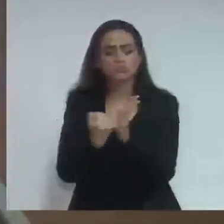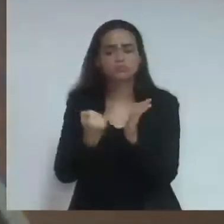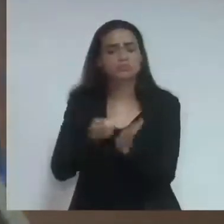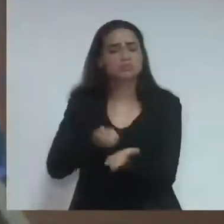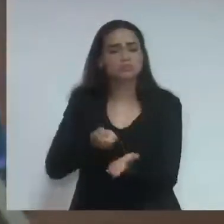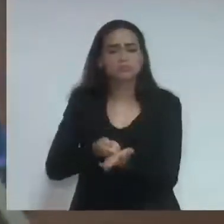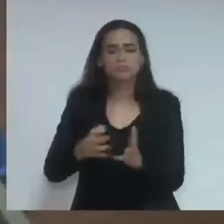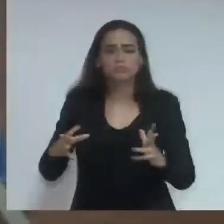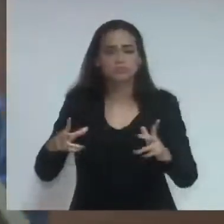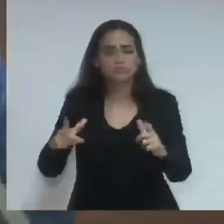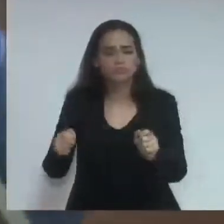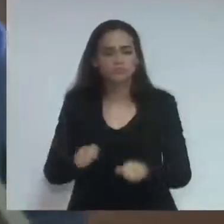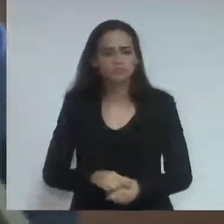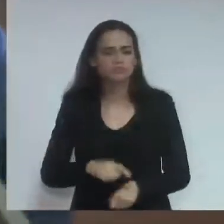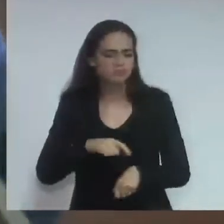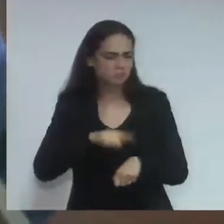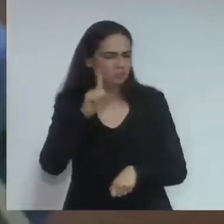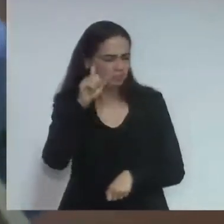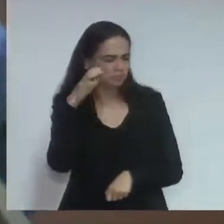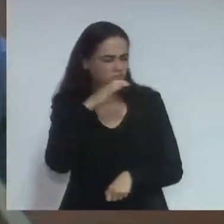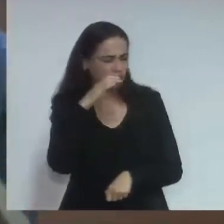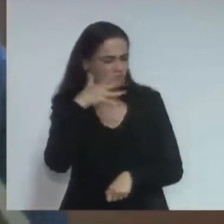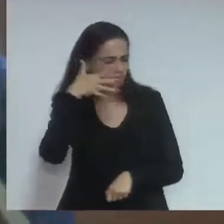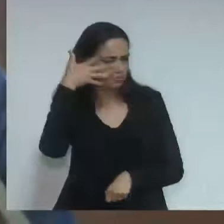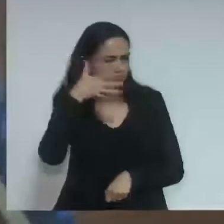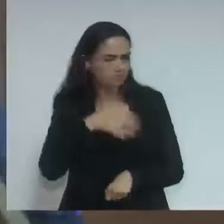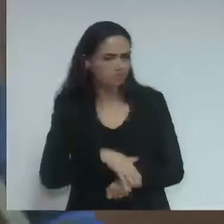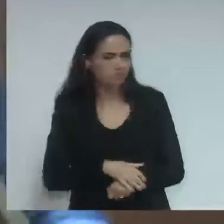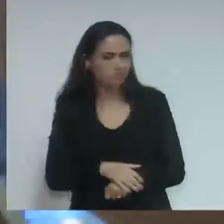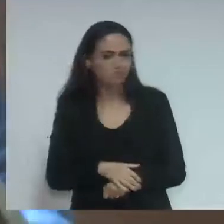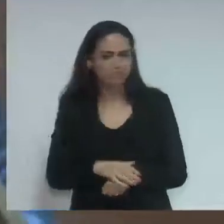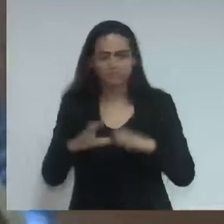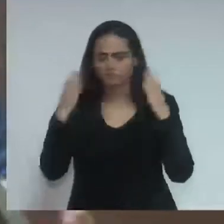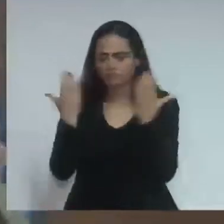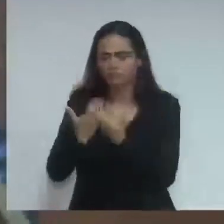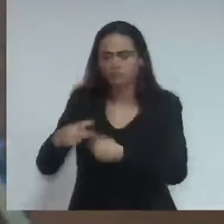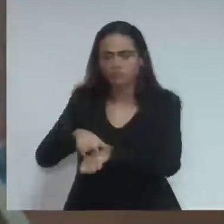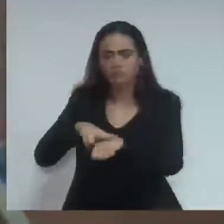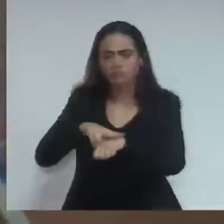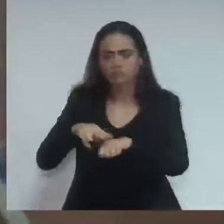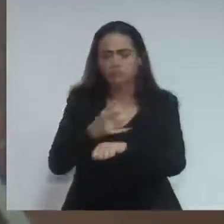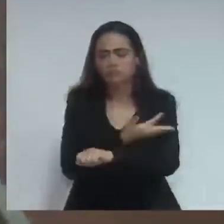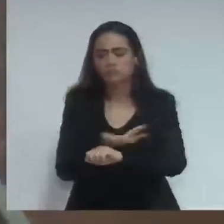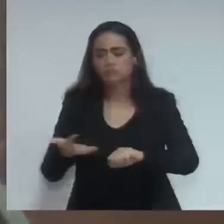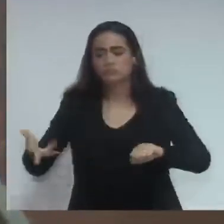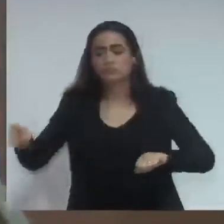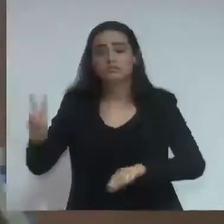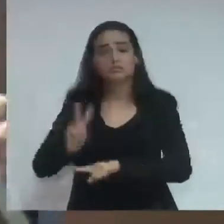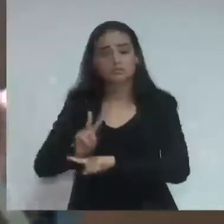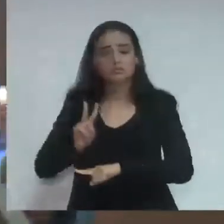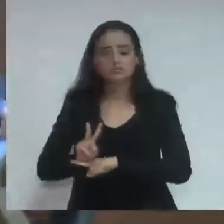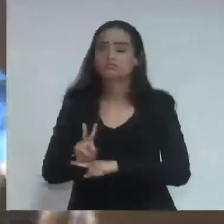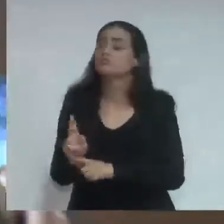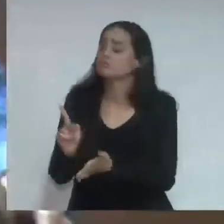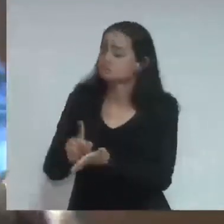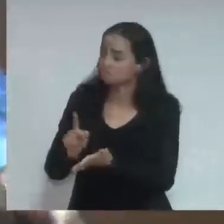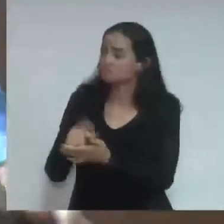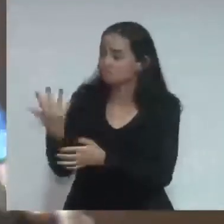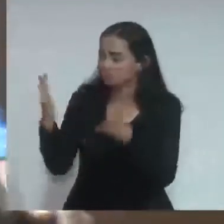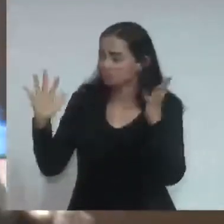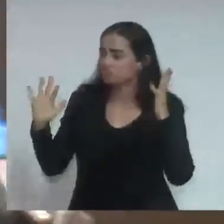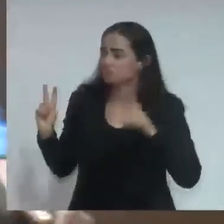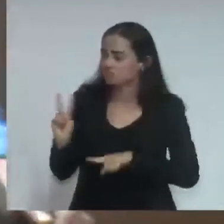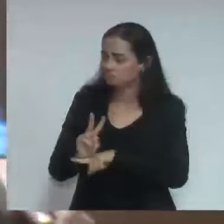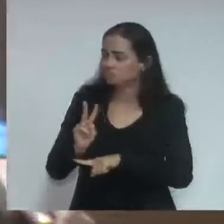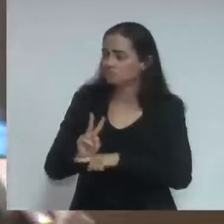Vereador, rapidamente, inclusive quem mais cuida da parte verde. Sem dúvida. Senhor presidente, eu gostaria de